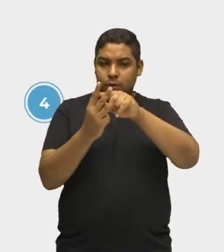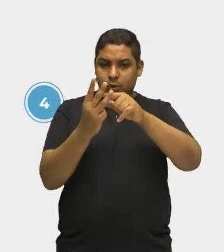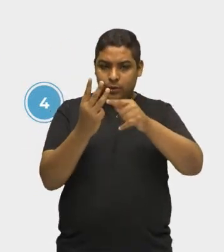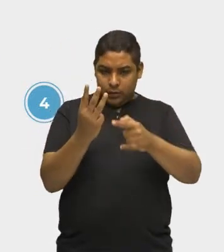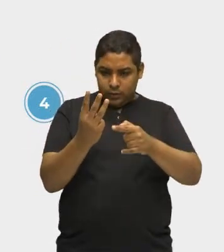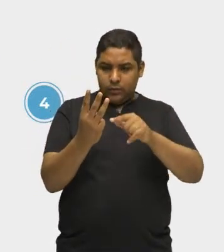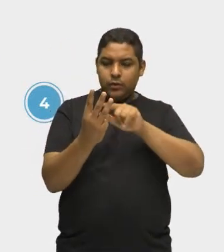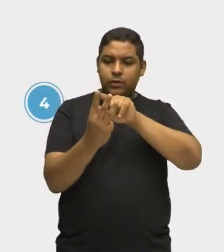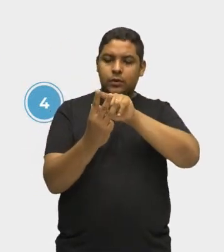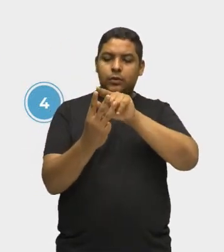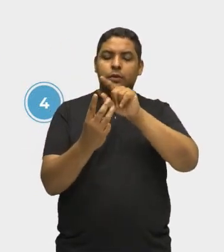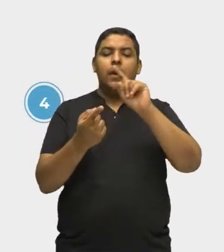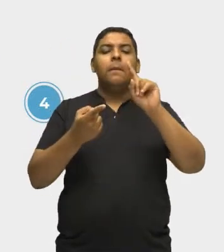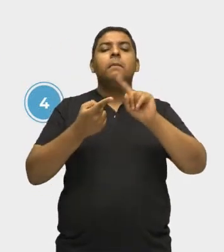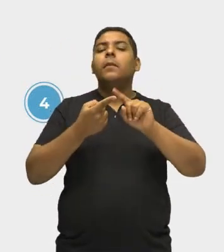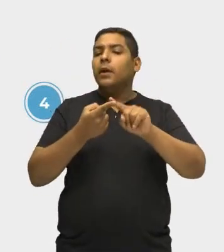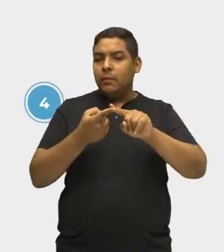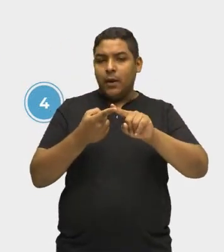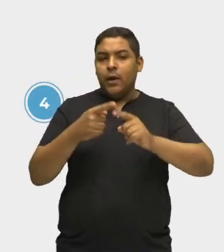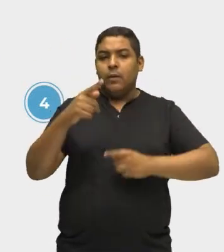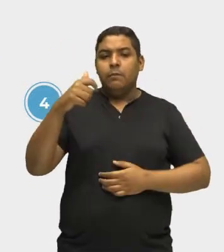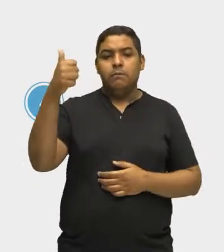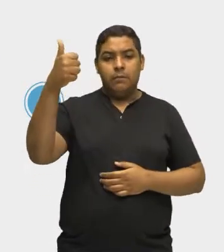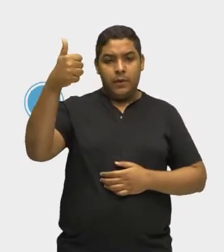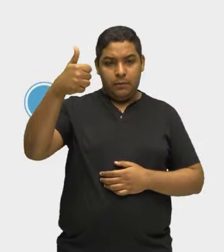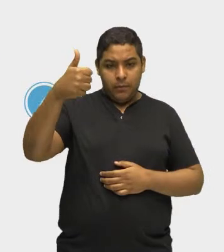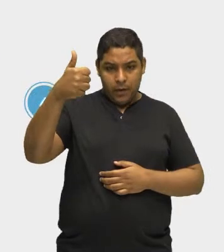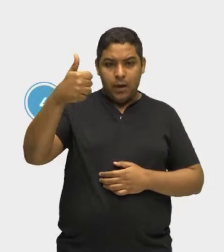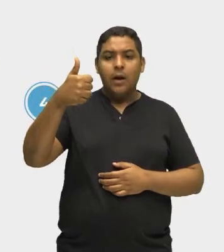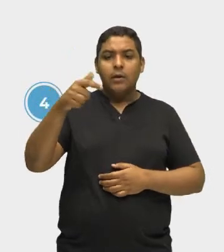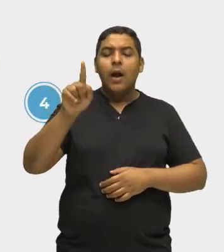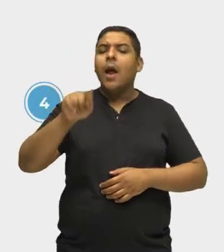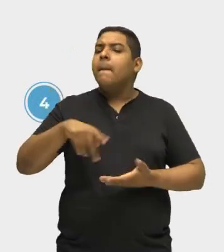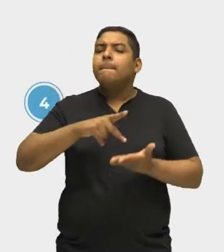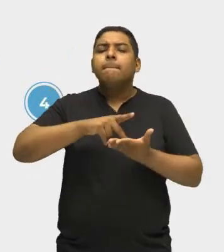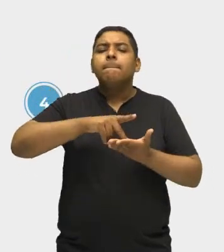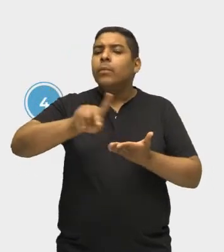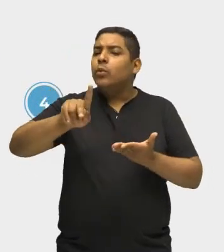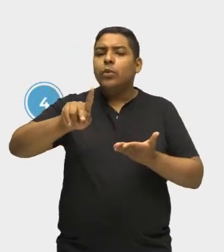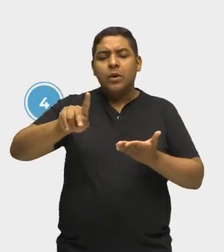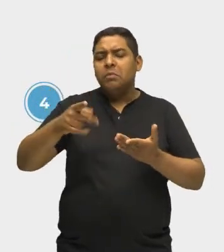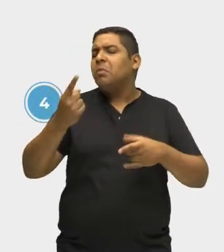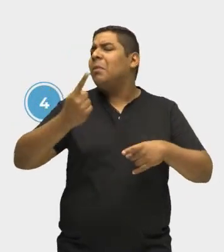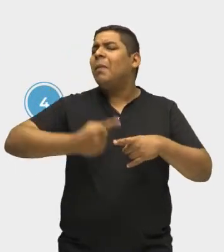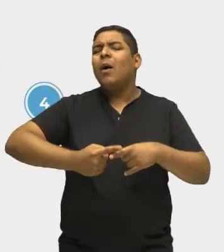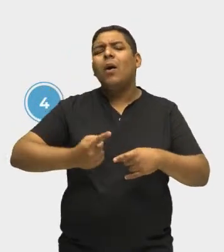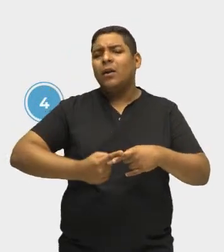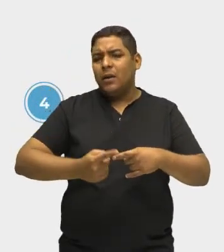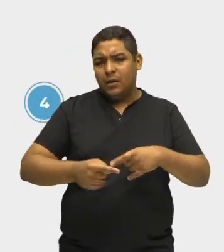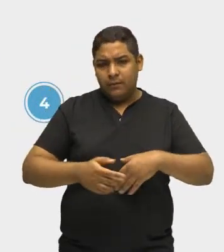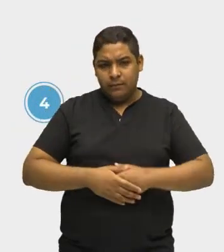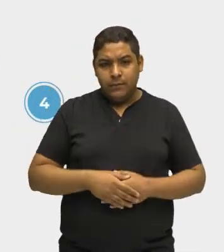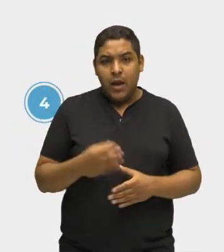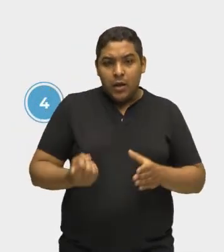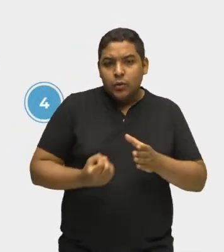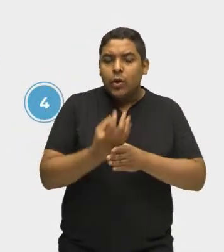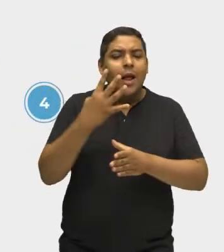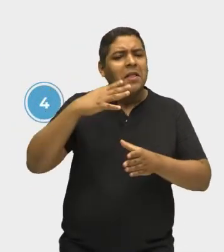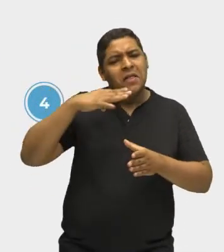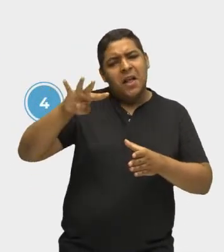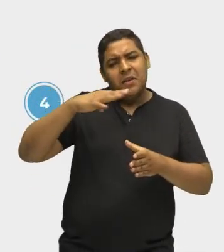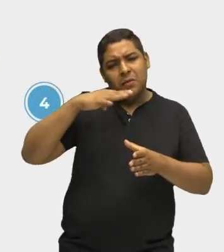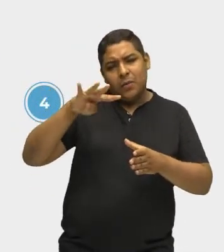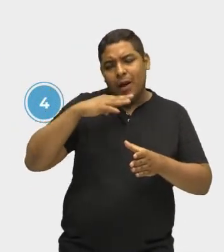primárias. São as chamadas cores puras. Por que cores puras? porque elas surgem naturalmente, elas